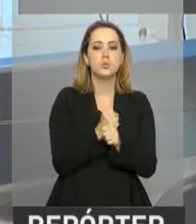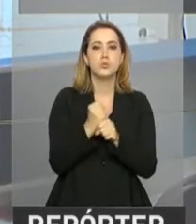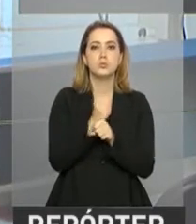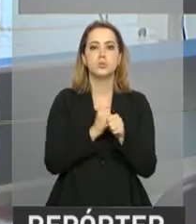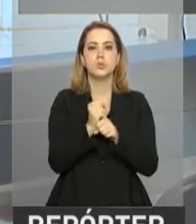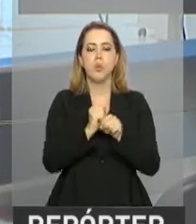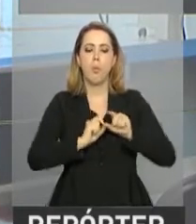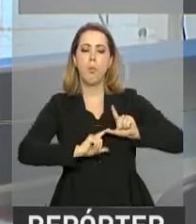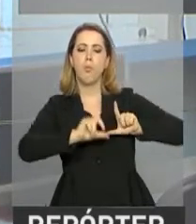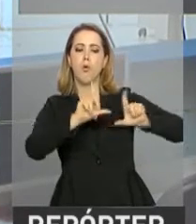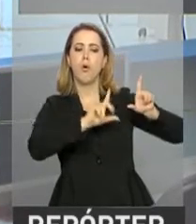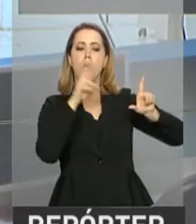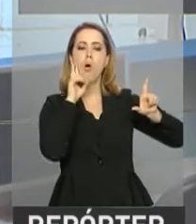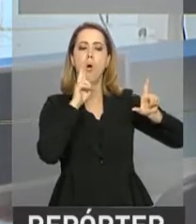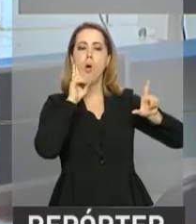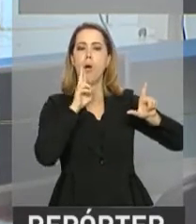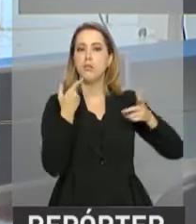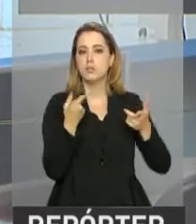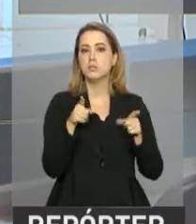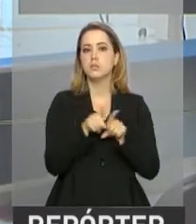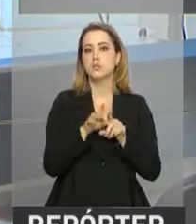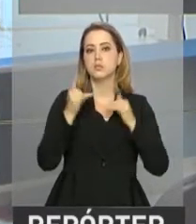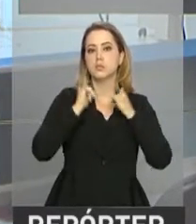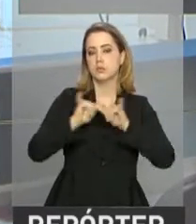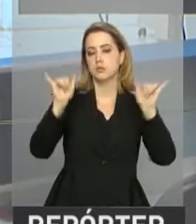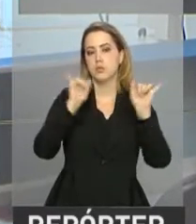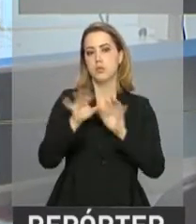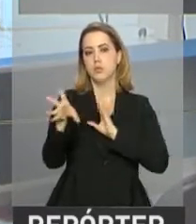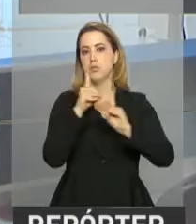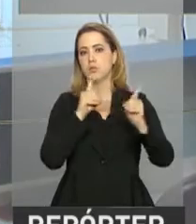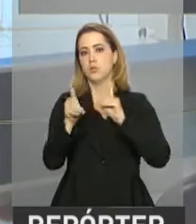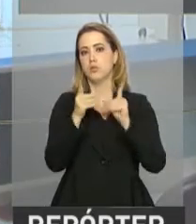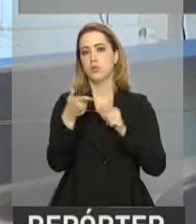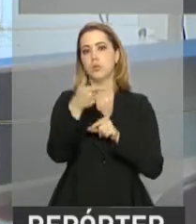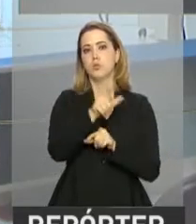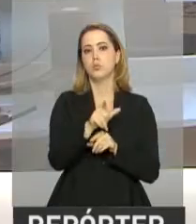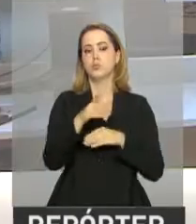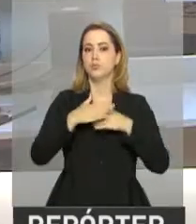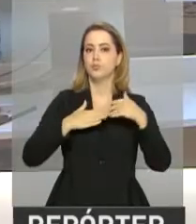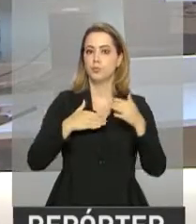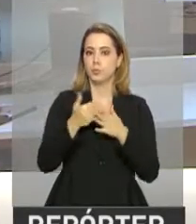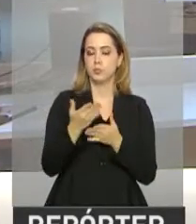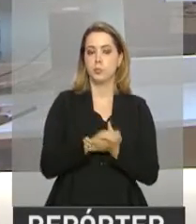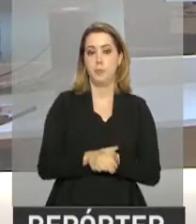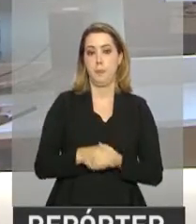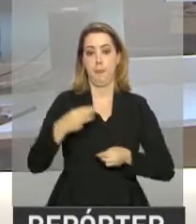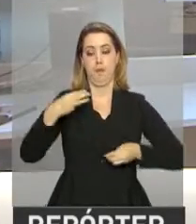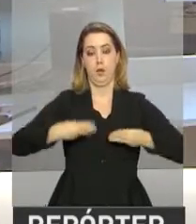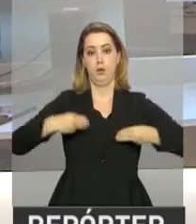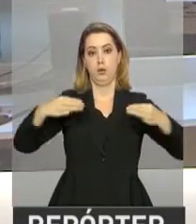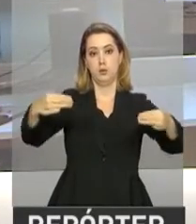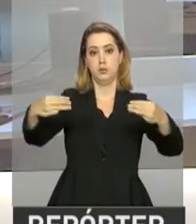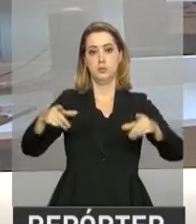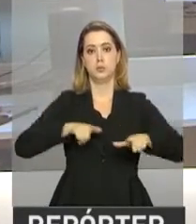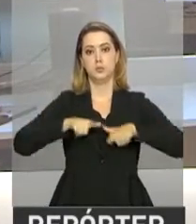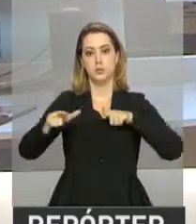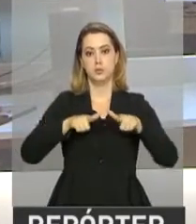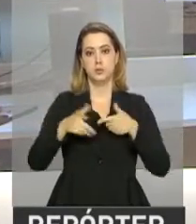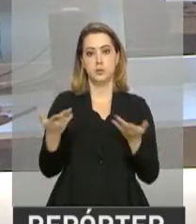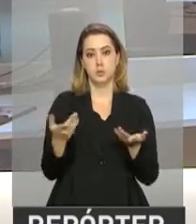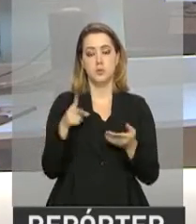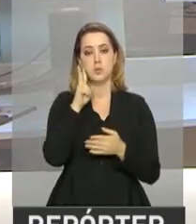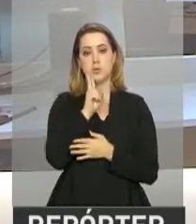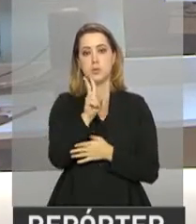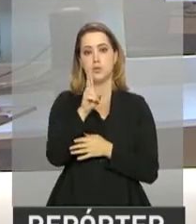a campanha tem material informativo e promove debates e outras ações que o ministério do trabalho aproveitou